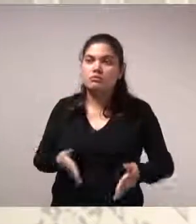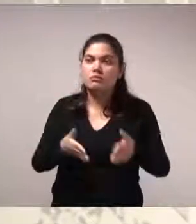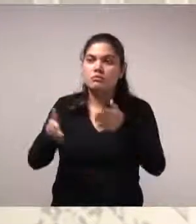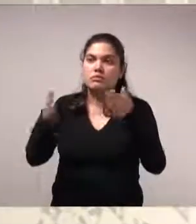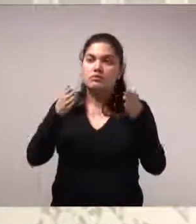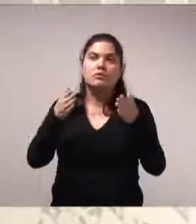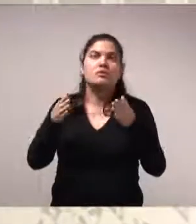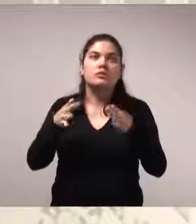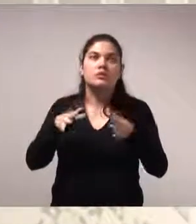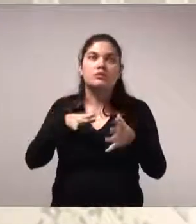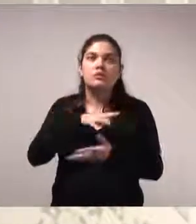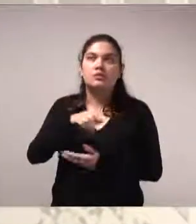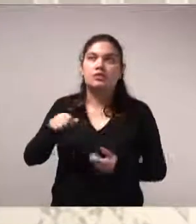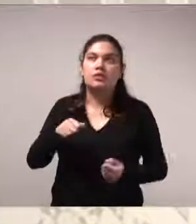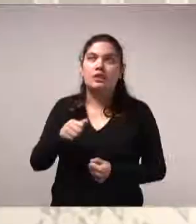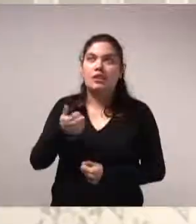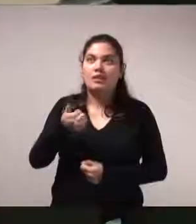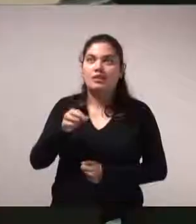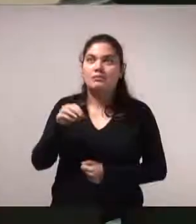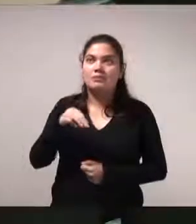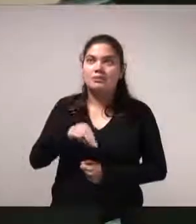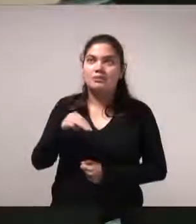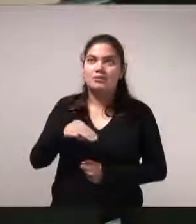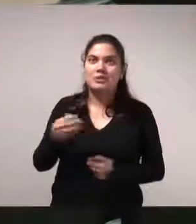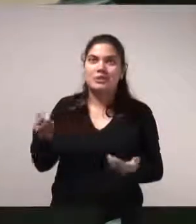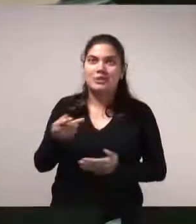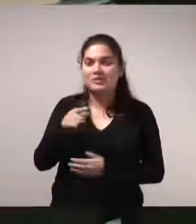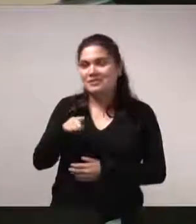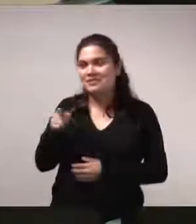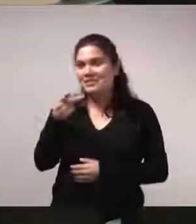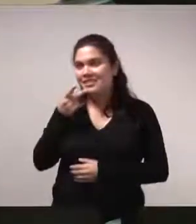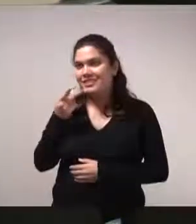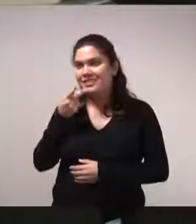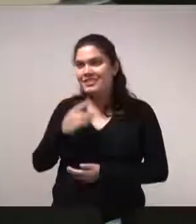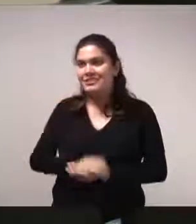segundo, 0, 10 minutos. Agora com você, Paulo.